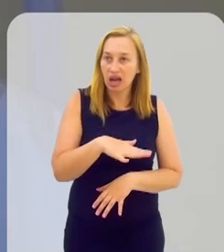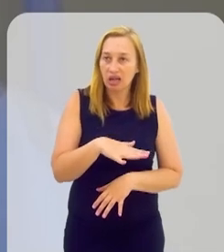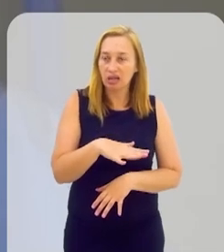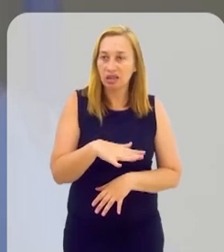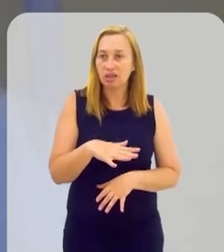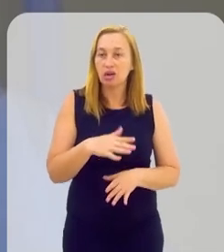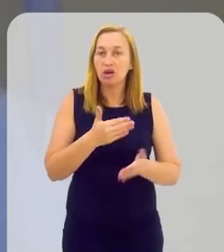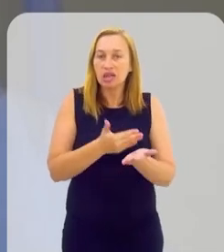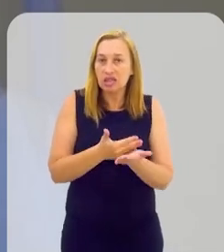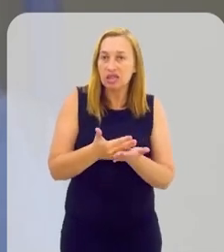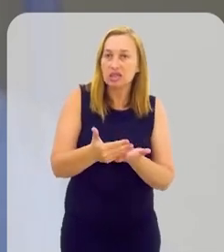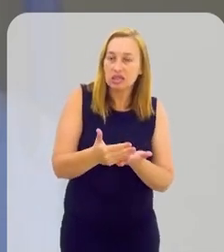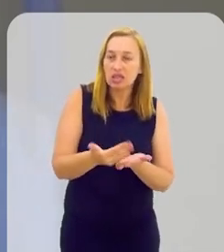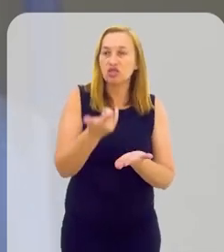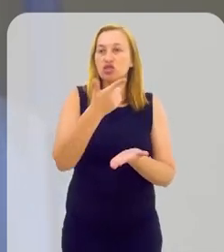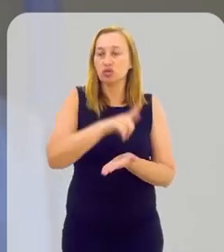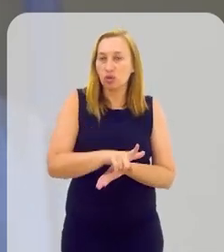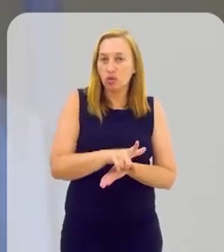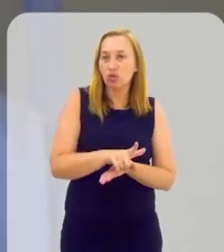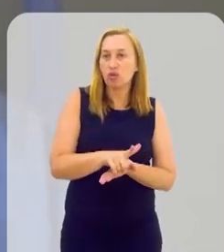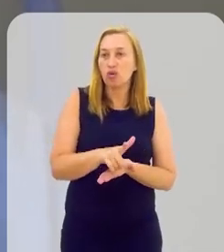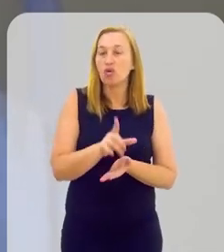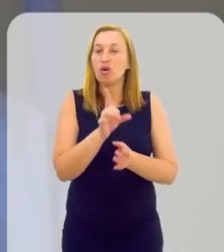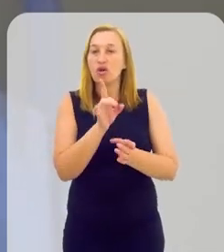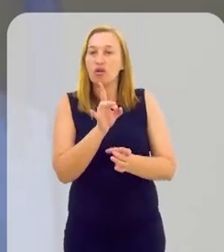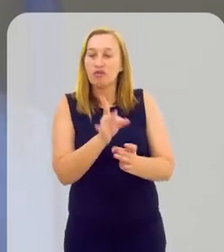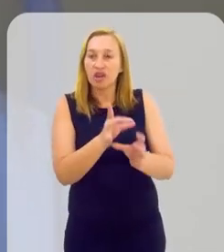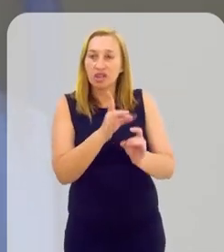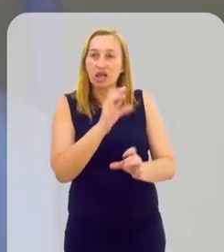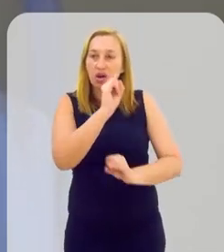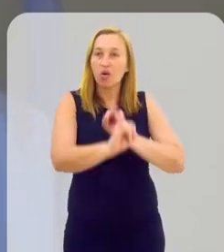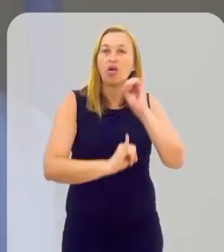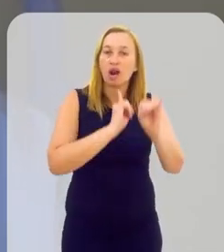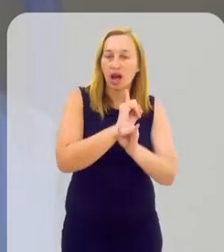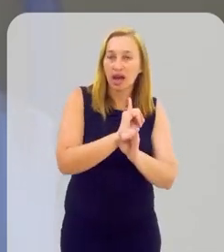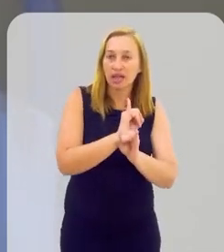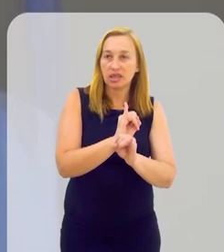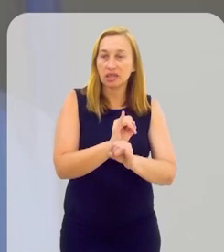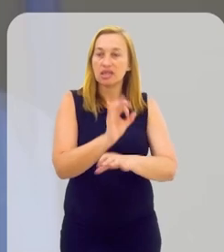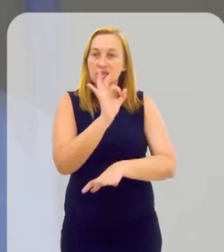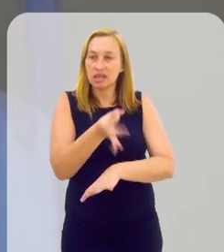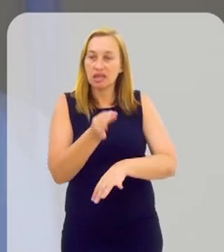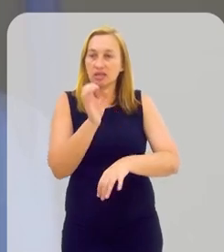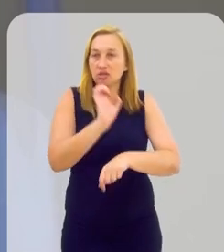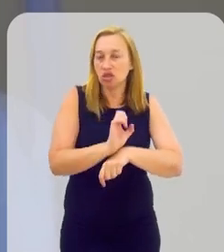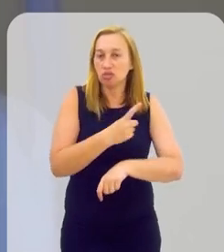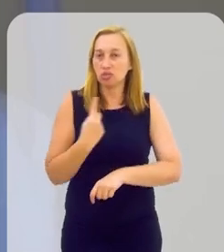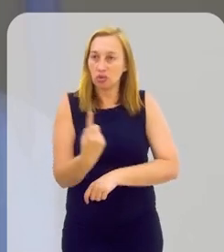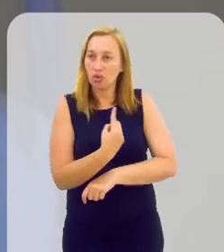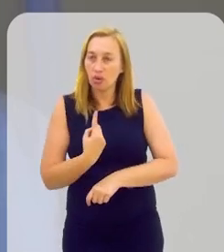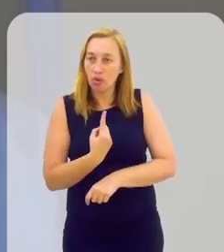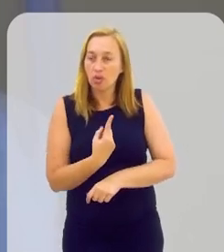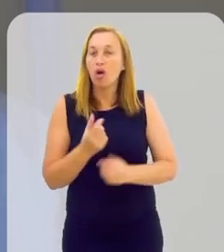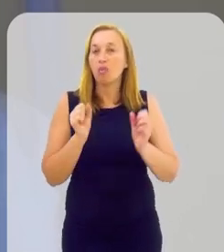Rapidamente, esse setor se reinventou com delivery, então, o delivery passou a ser uma realidade concreta em nosso estado.